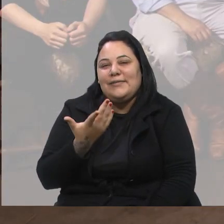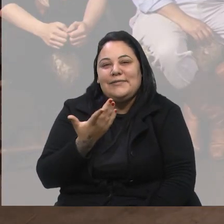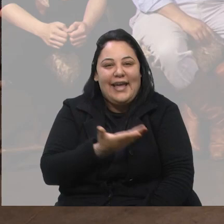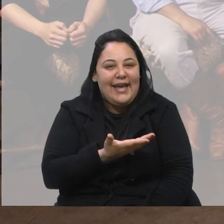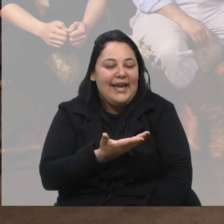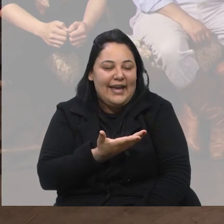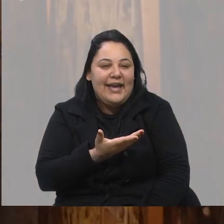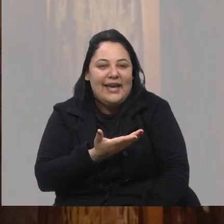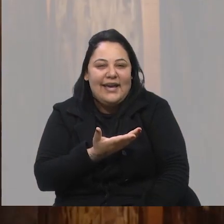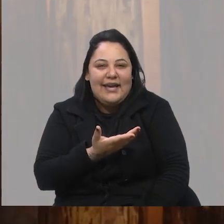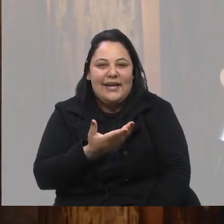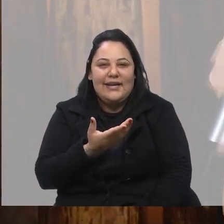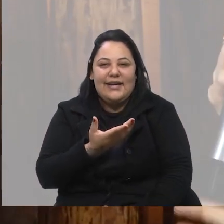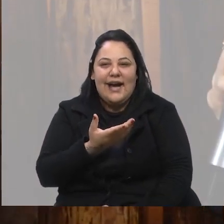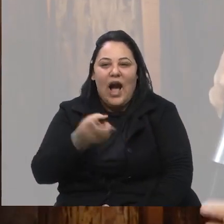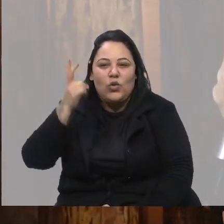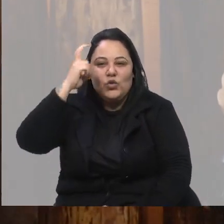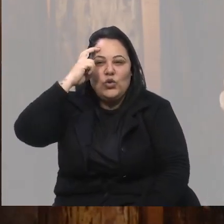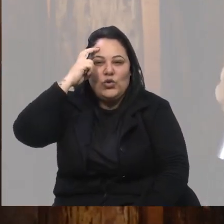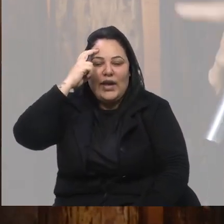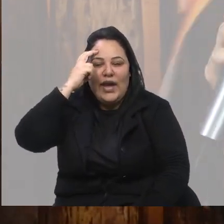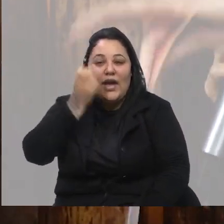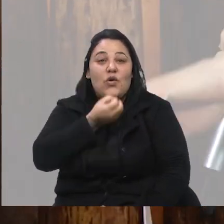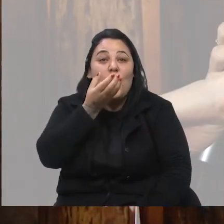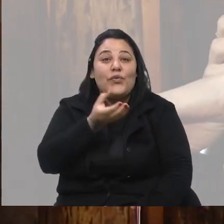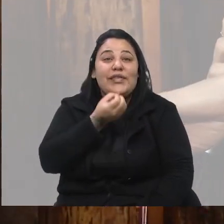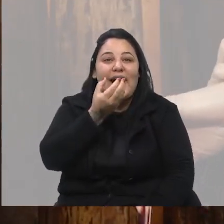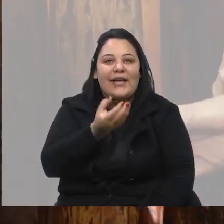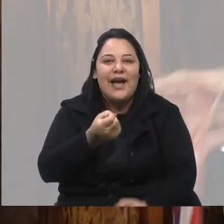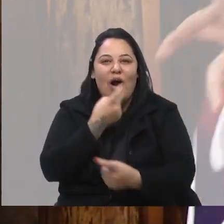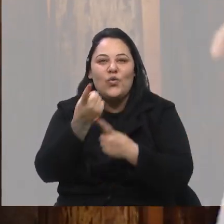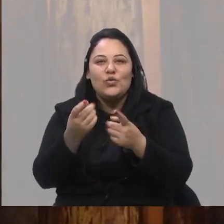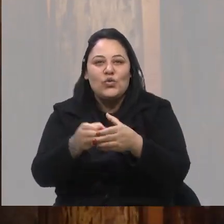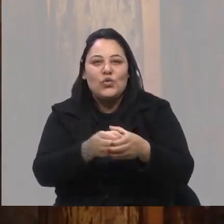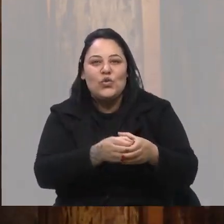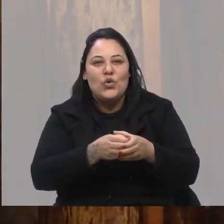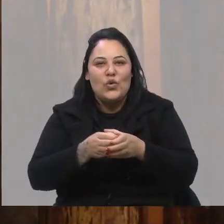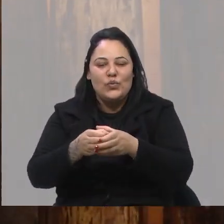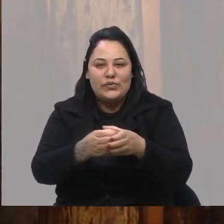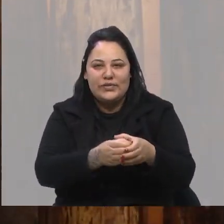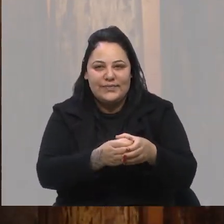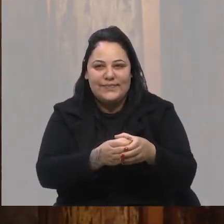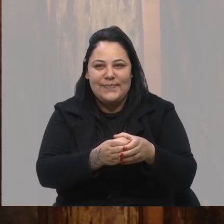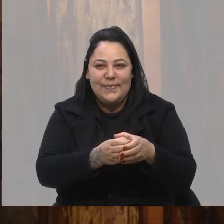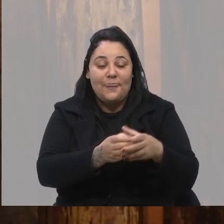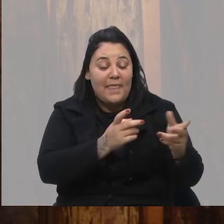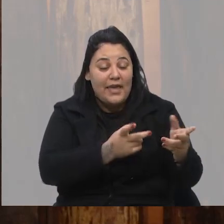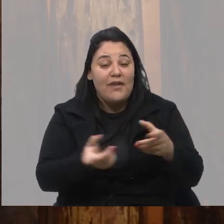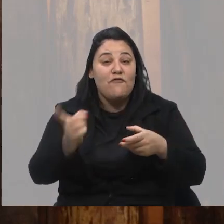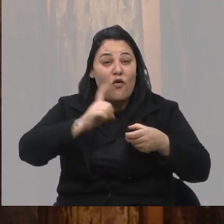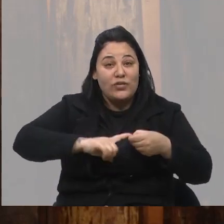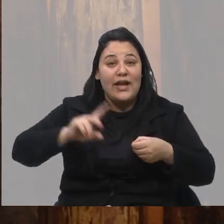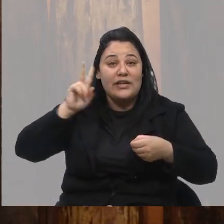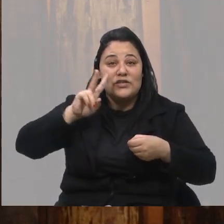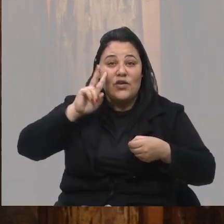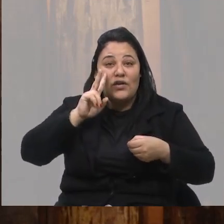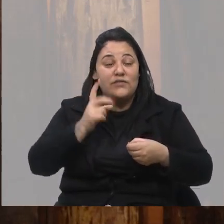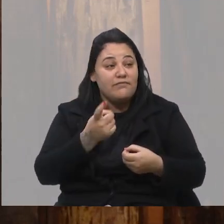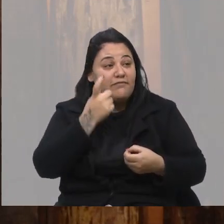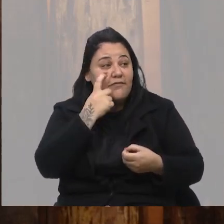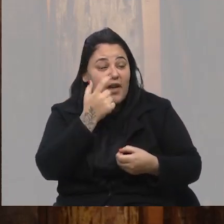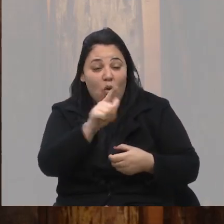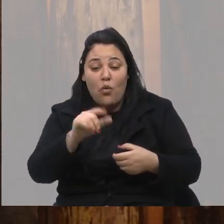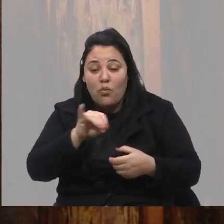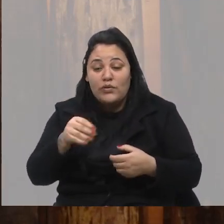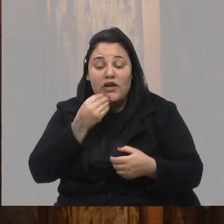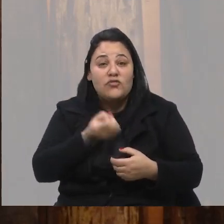Robson, que às vezes a cultura é contada por alguns grupos. E revisitar a história faz com que a gente enxergue outros grupos